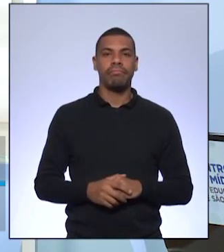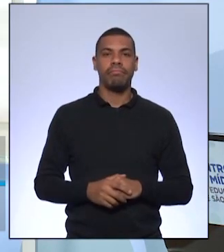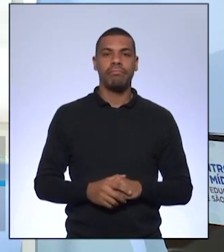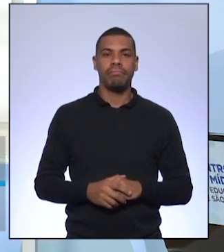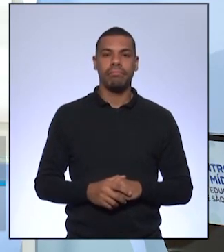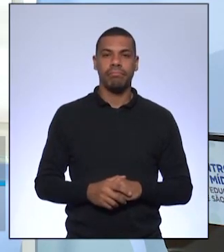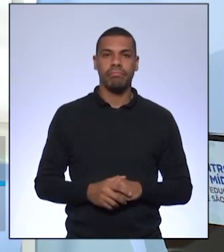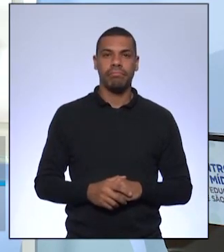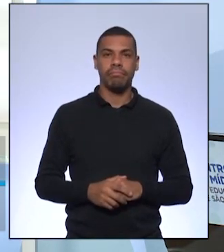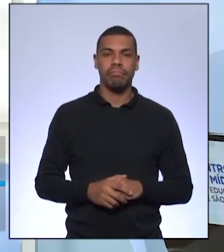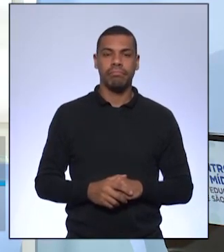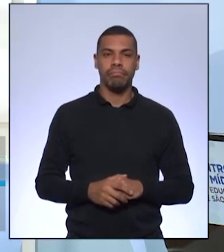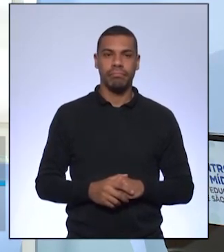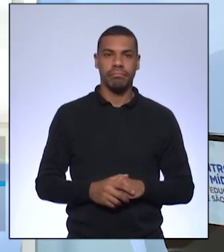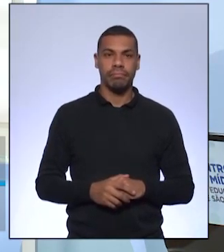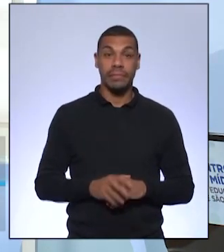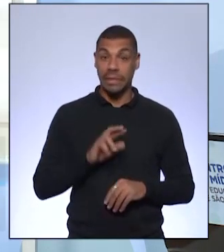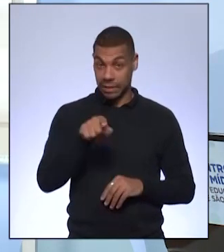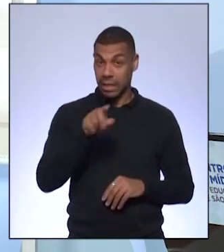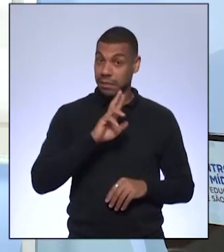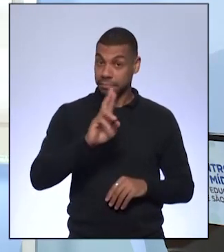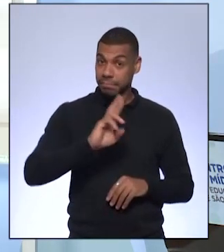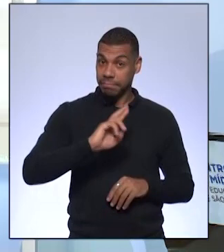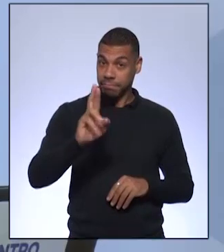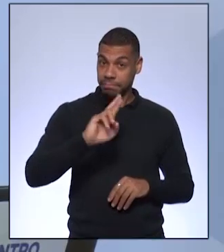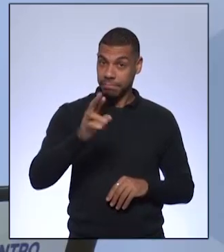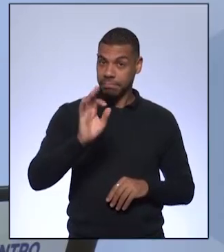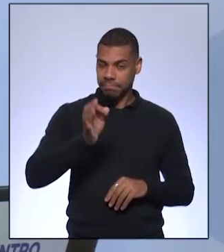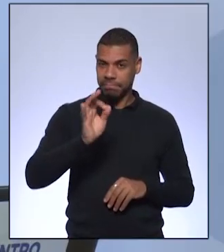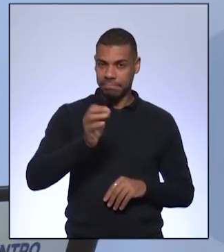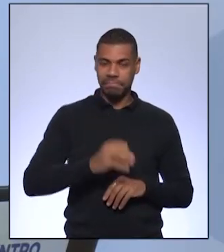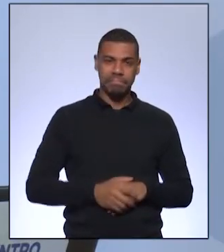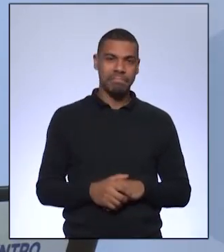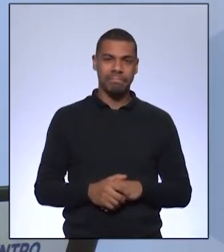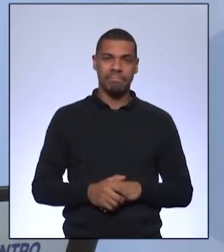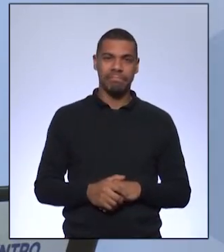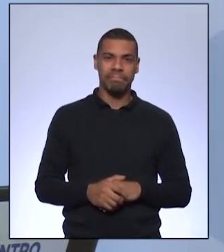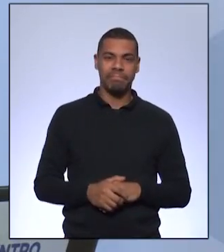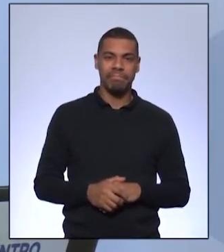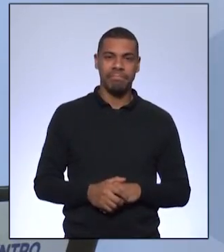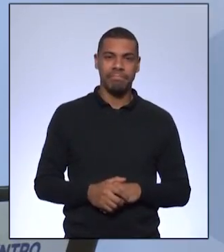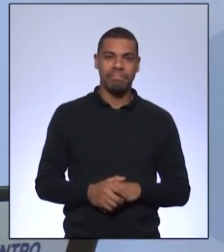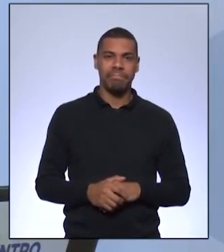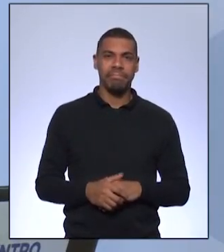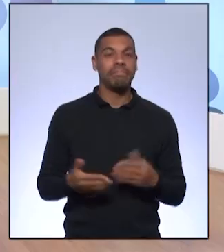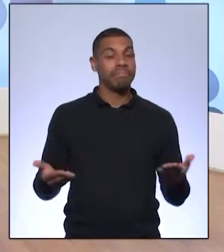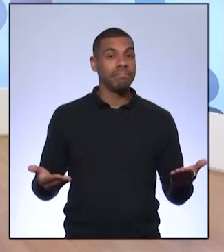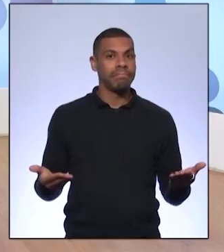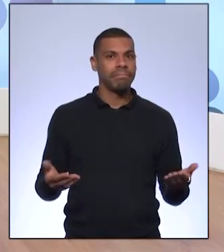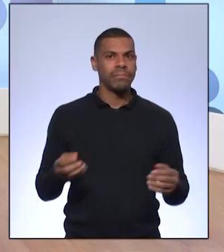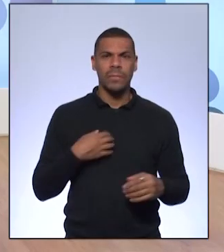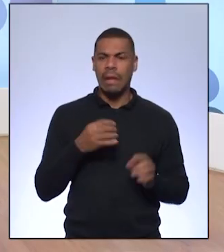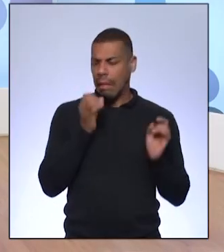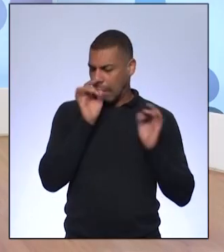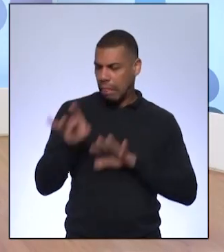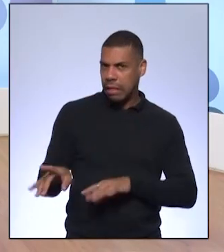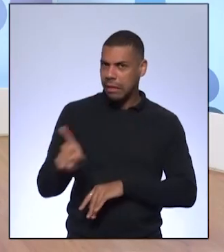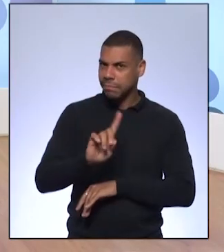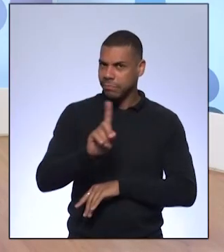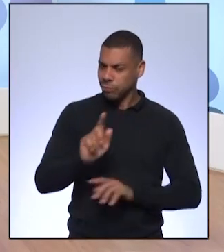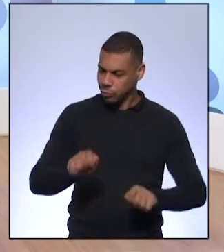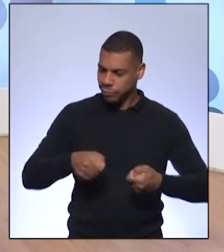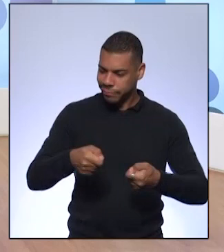celulares. É essa a resposta. Perfeito? Boa. Boa. É isso aí, gente. Pode desanimar não. Parabéns a